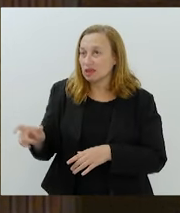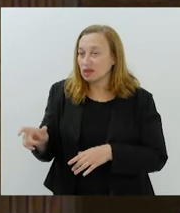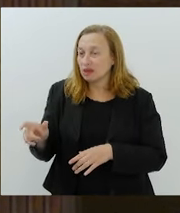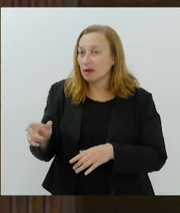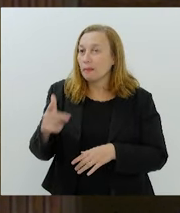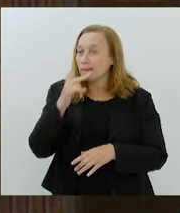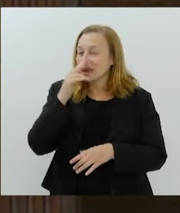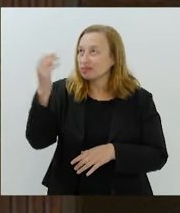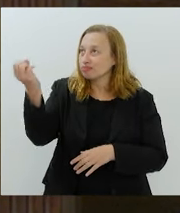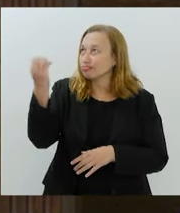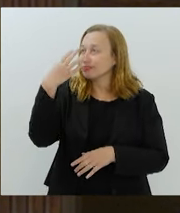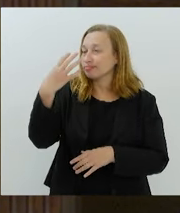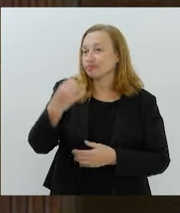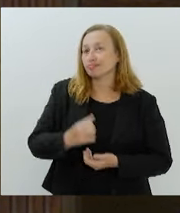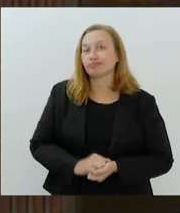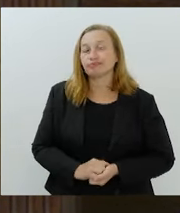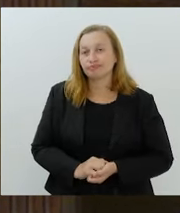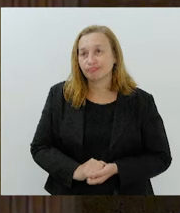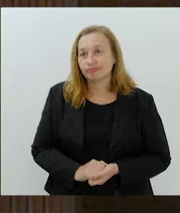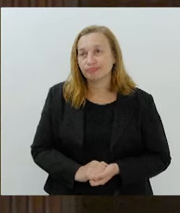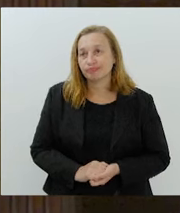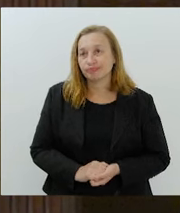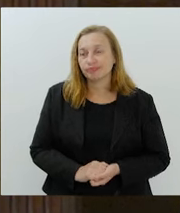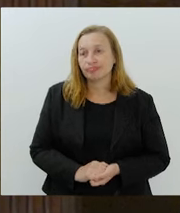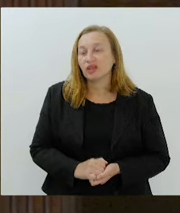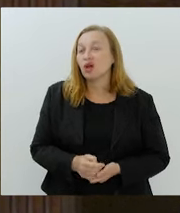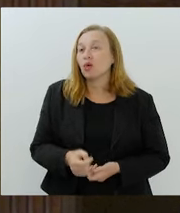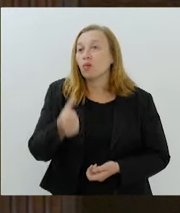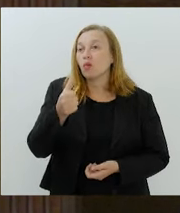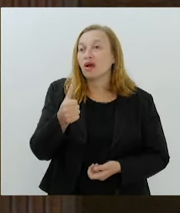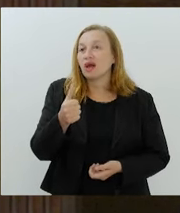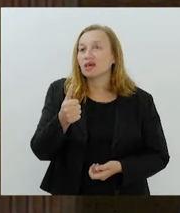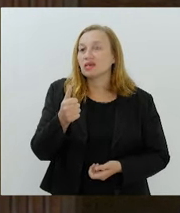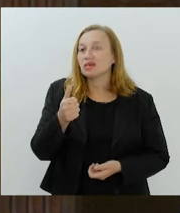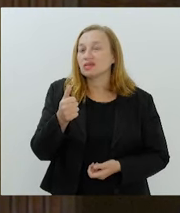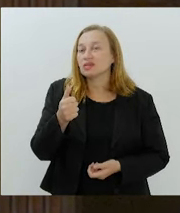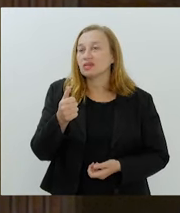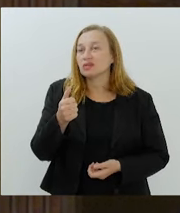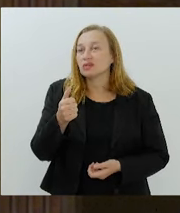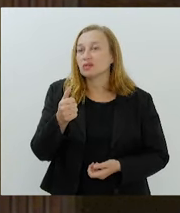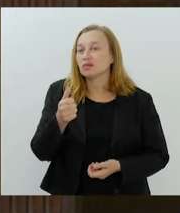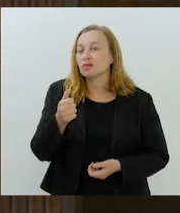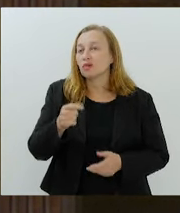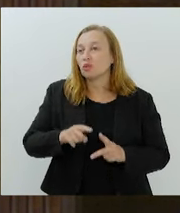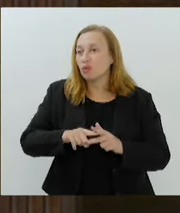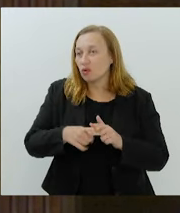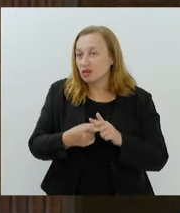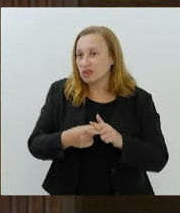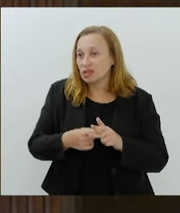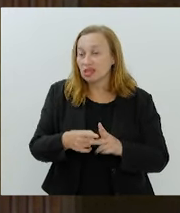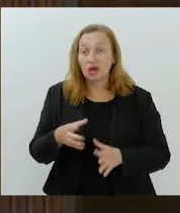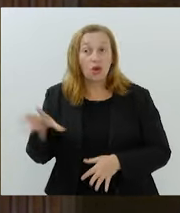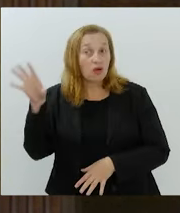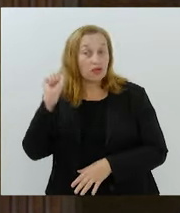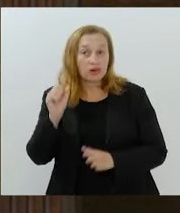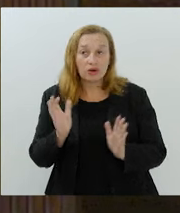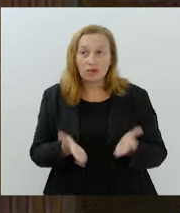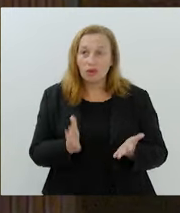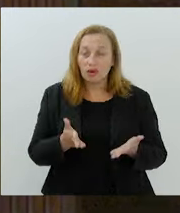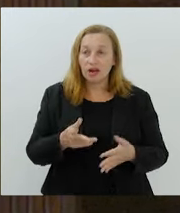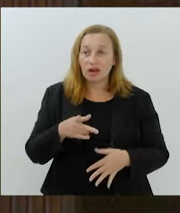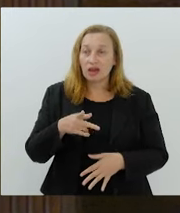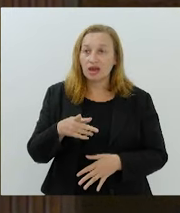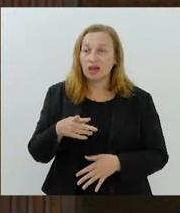revelação. É quase como uma conversão. A gente ouviu agora, né, o depoimento que a